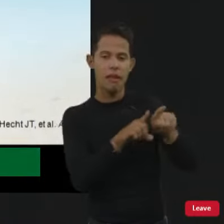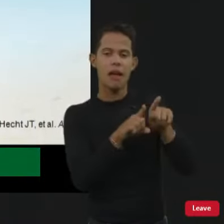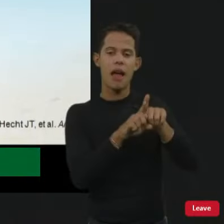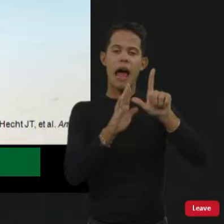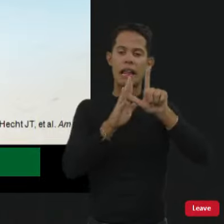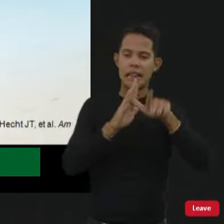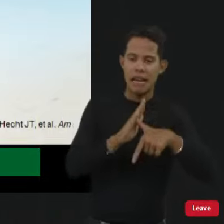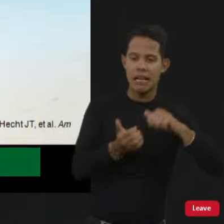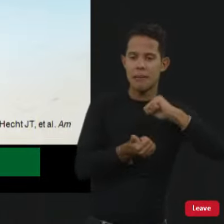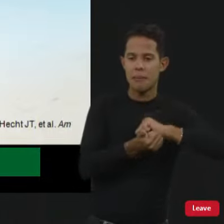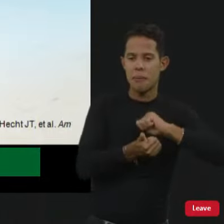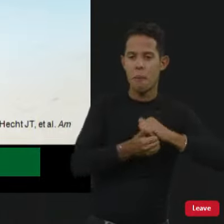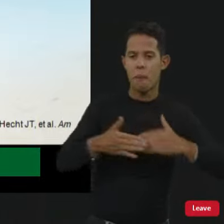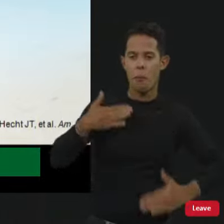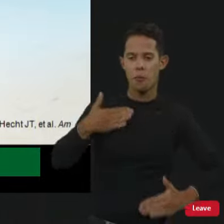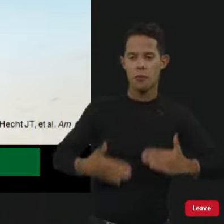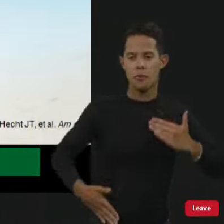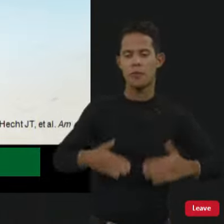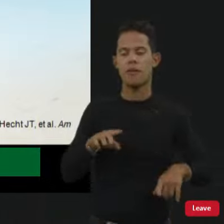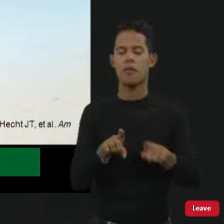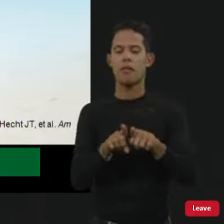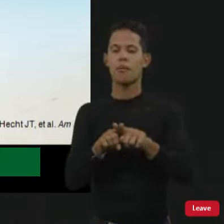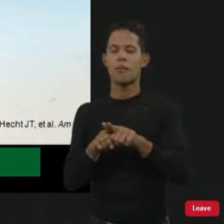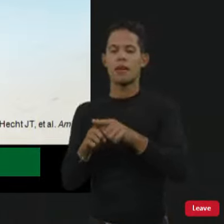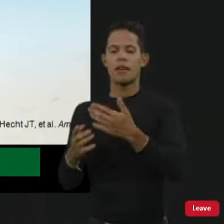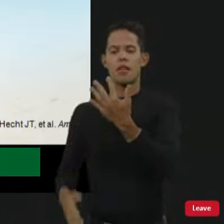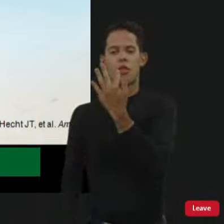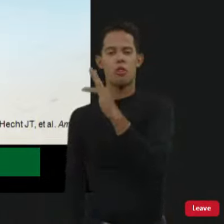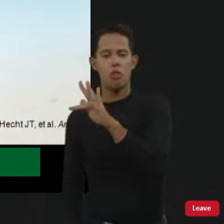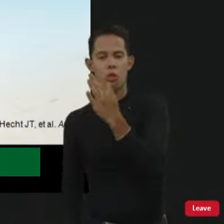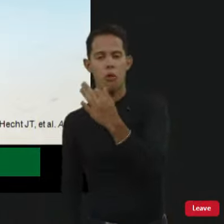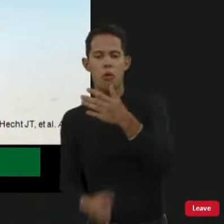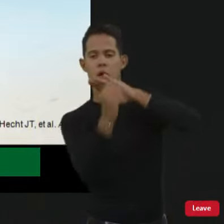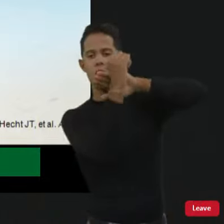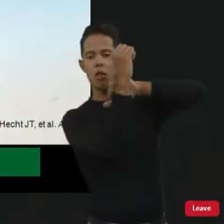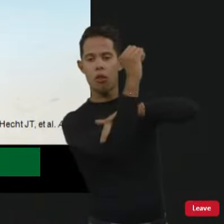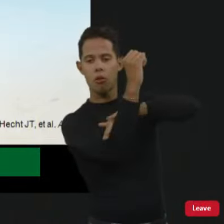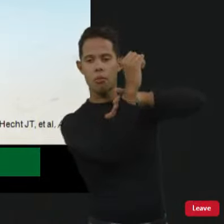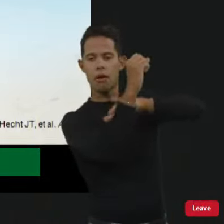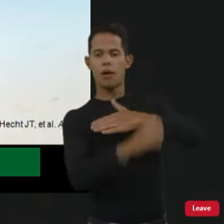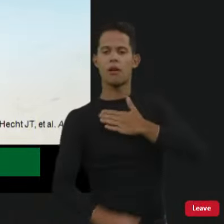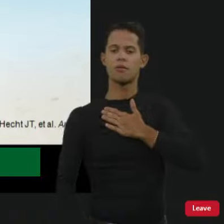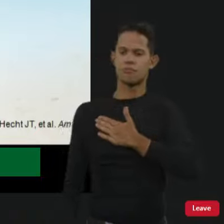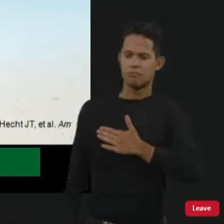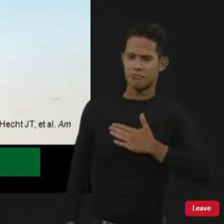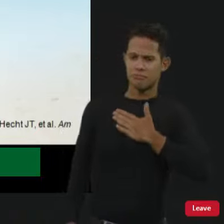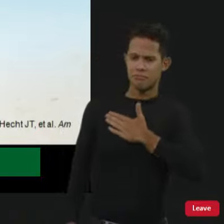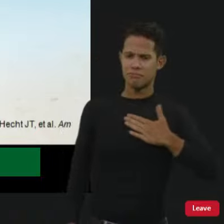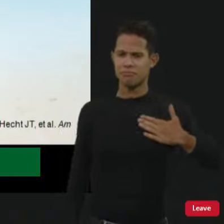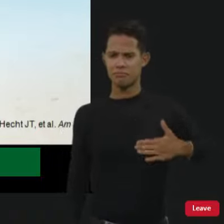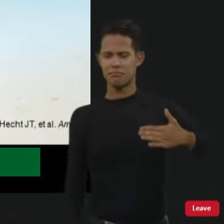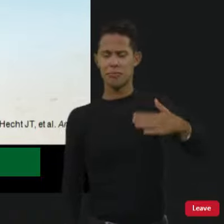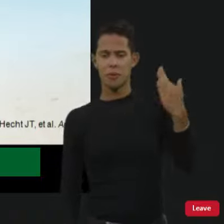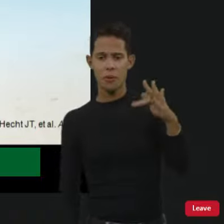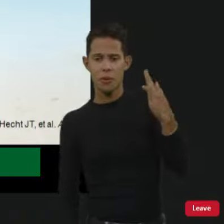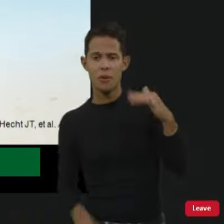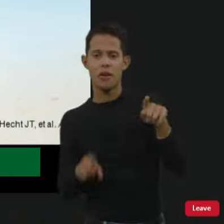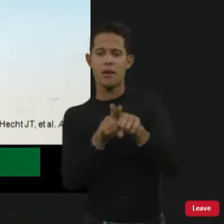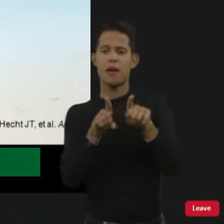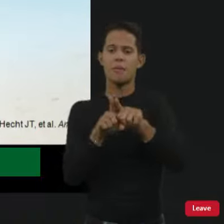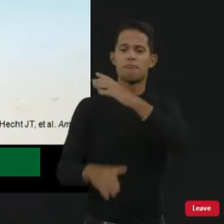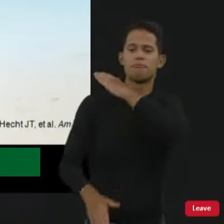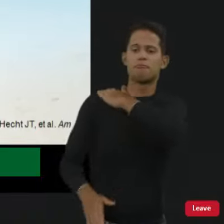motoras, dores importantes em região de lombar, região torácica, dor crônica em membros, aumento do